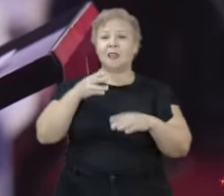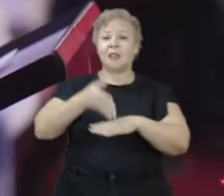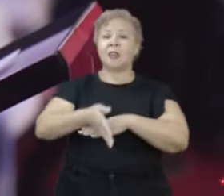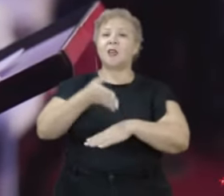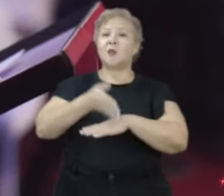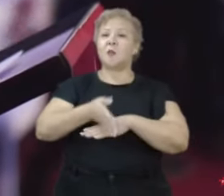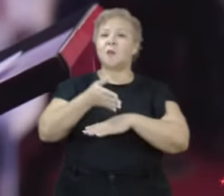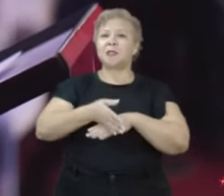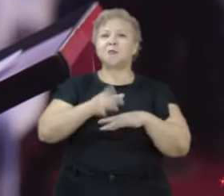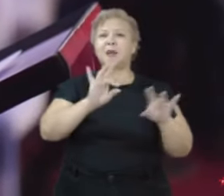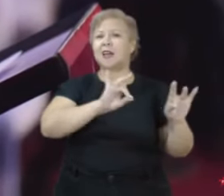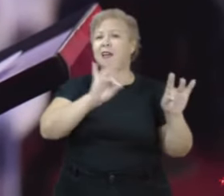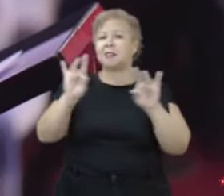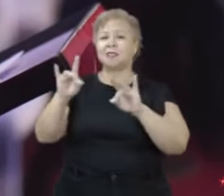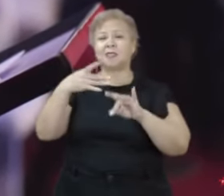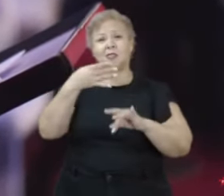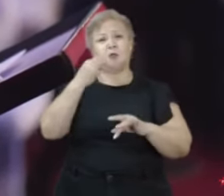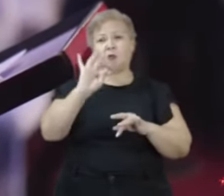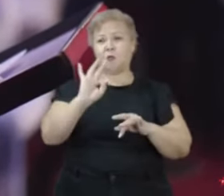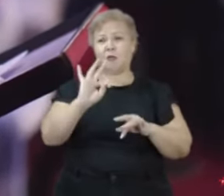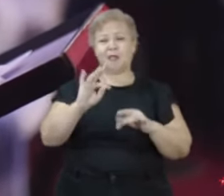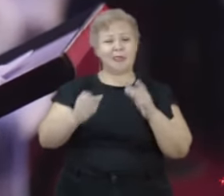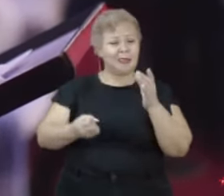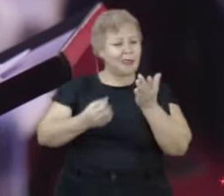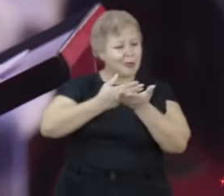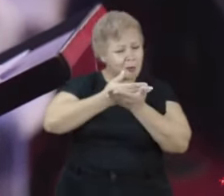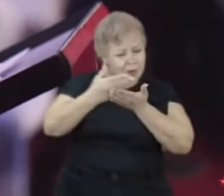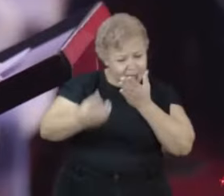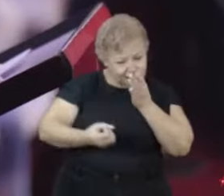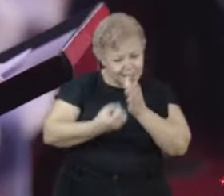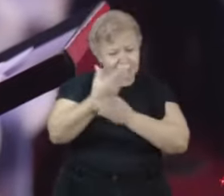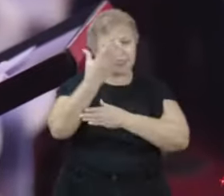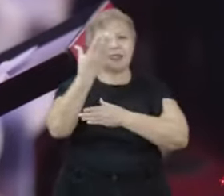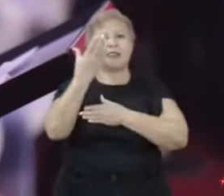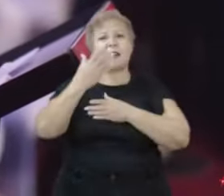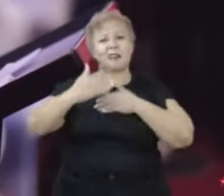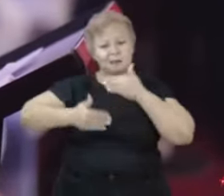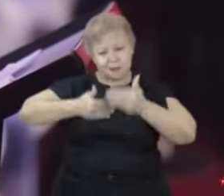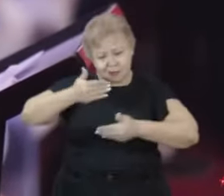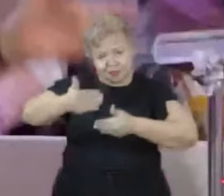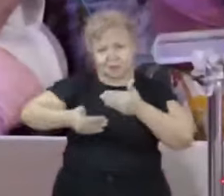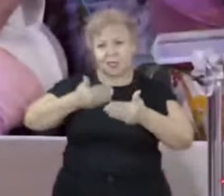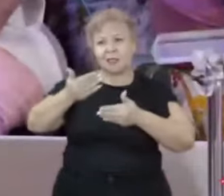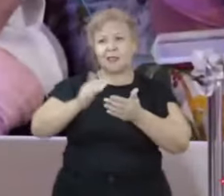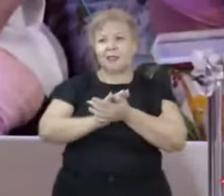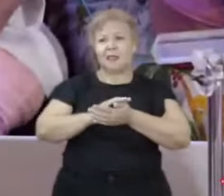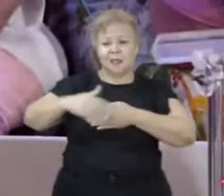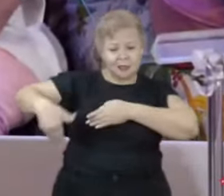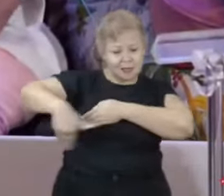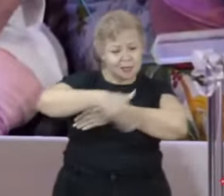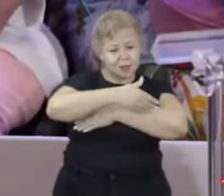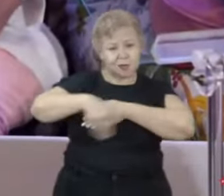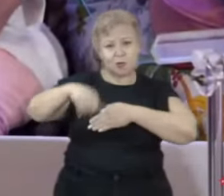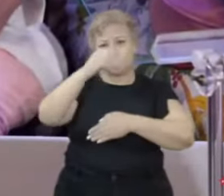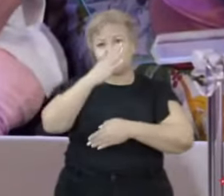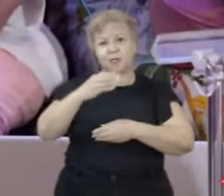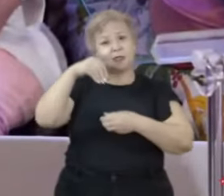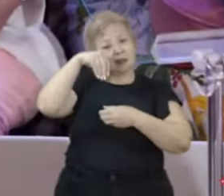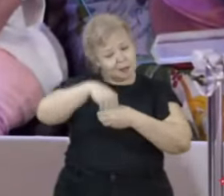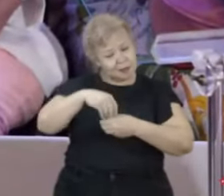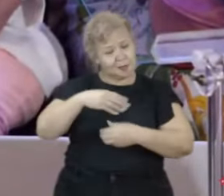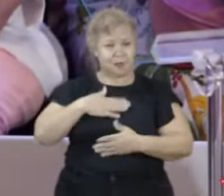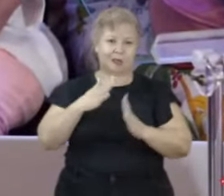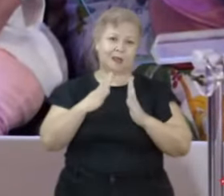e assisti ao PT nascer, PT crescer nas ruas do Brasil e dentro da minha